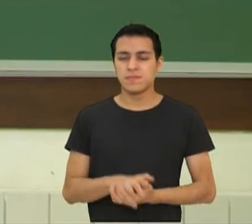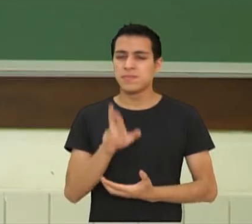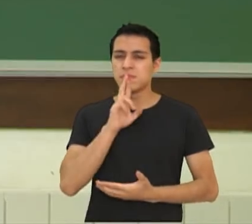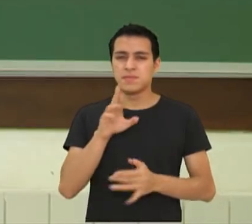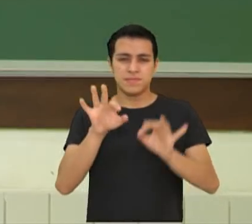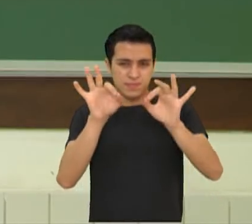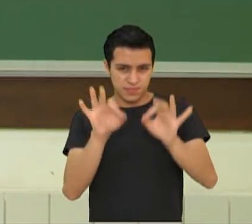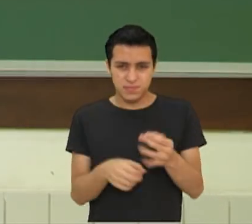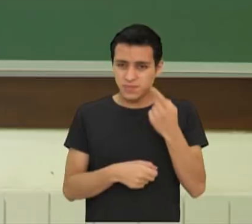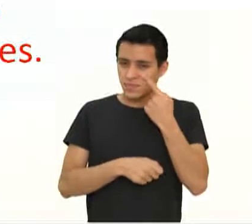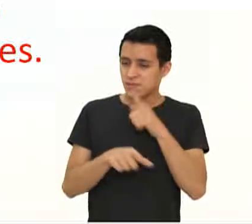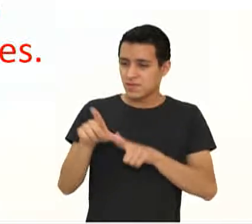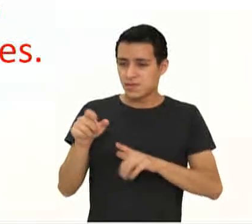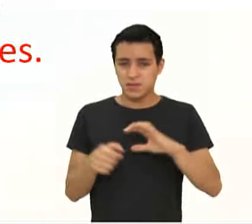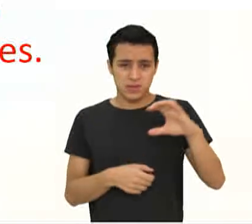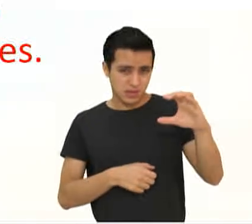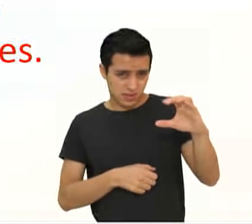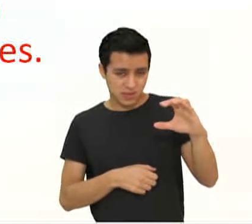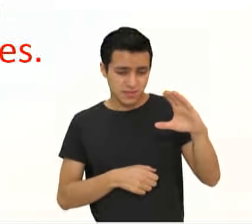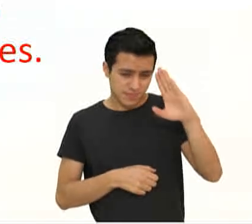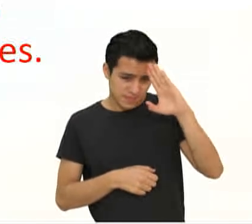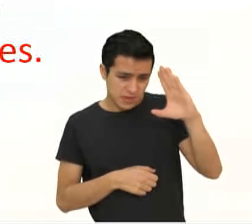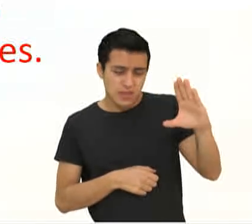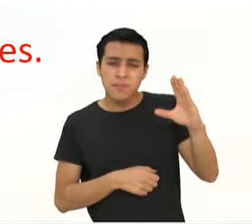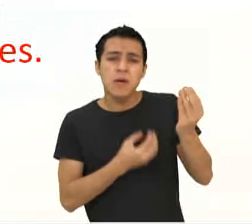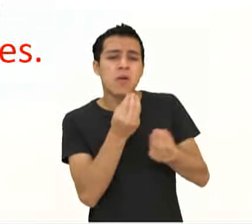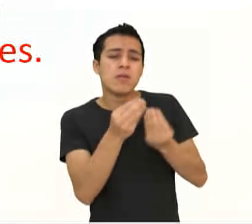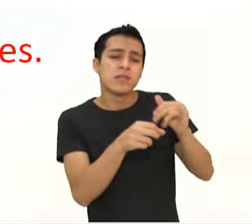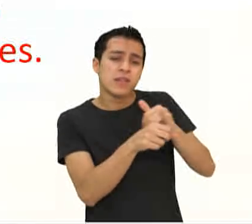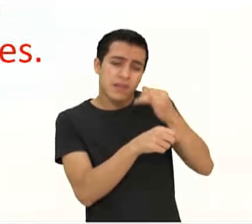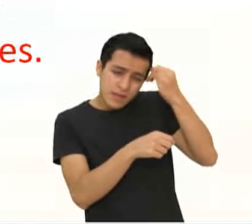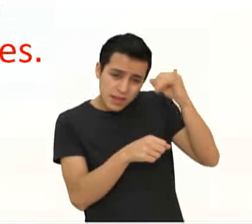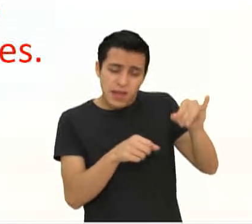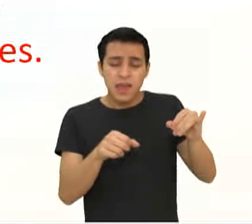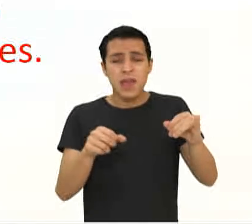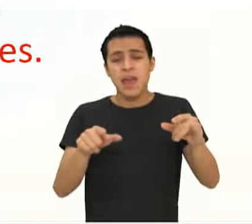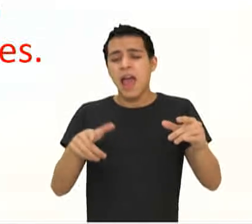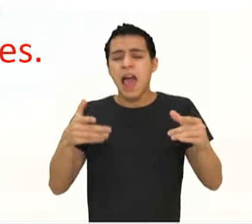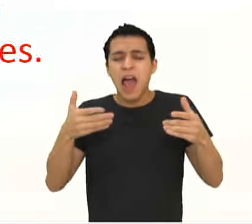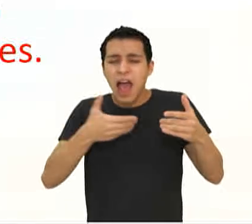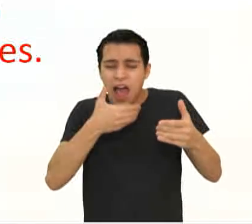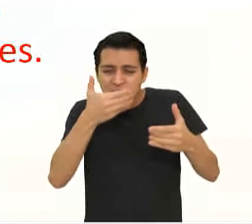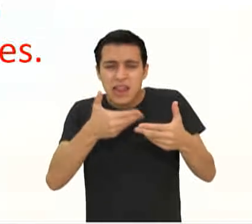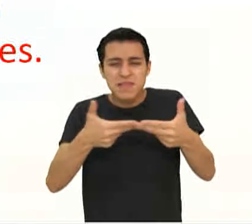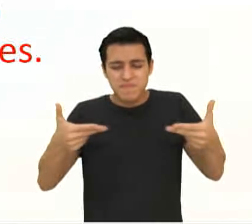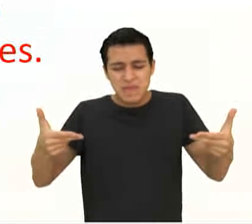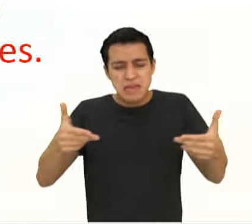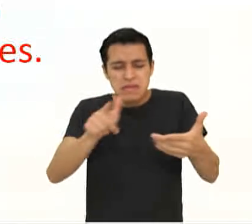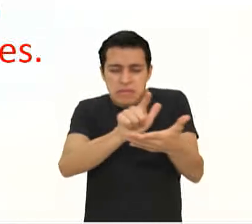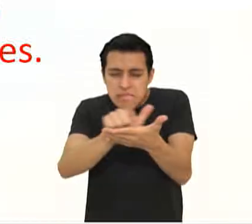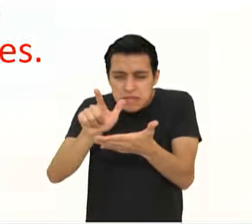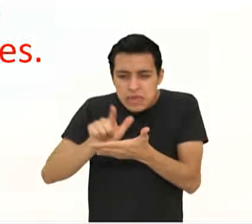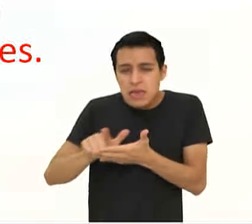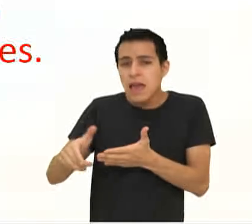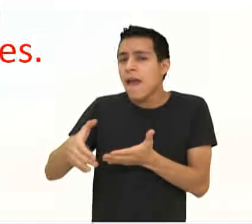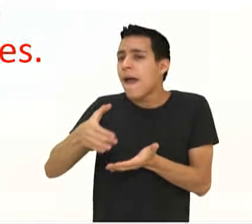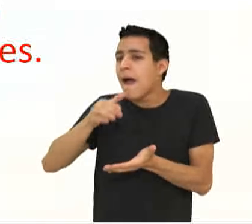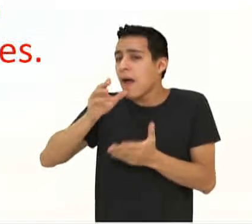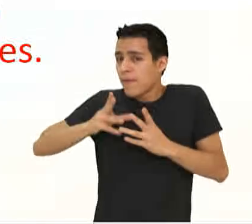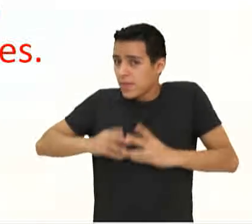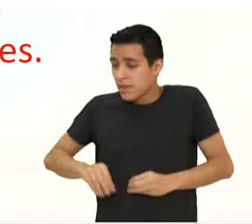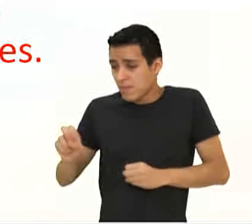Resposta correta, letra C. A principal prevenção é lavar bem os alimentos, beber água fervida ou filtrada e no caso